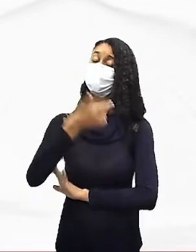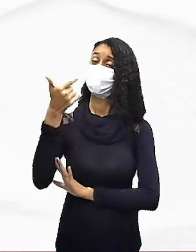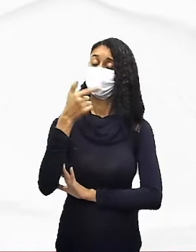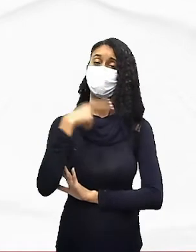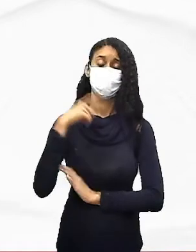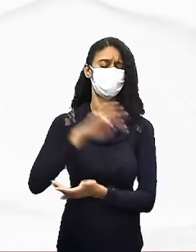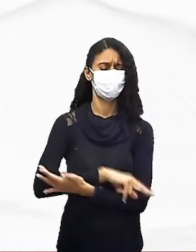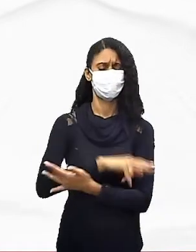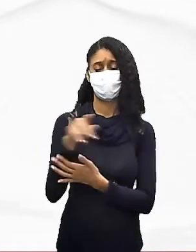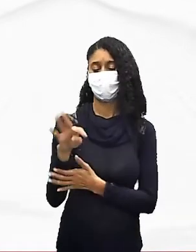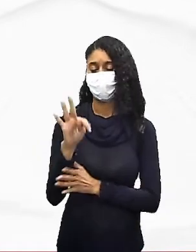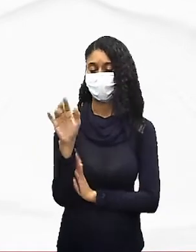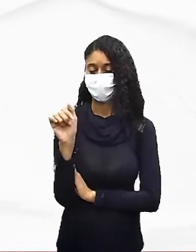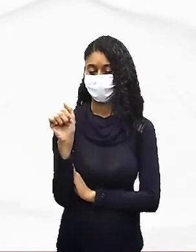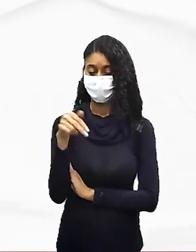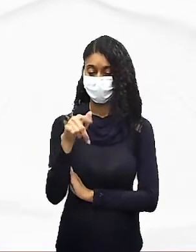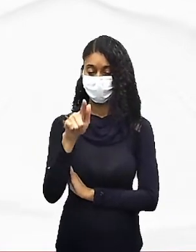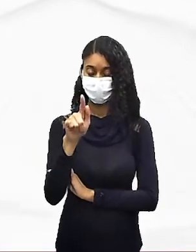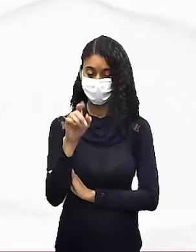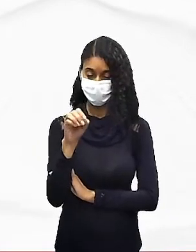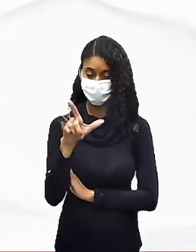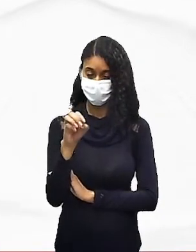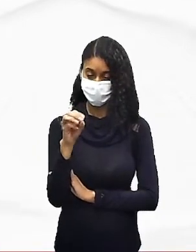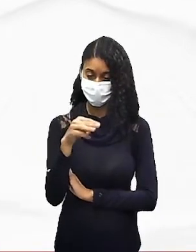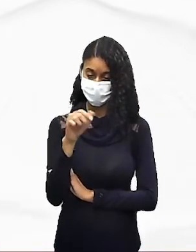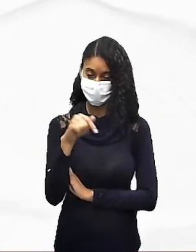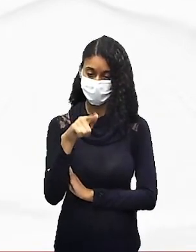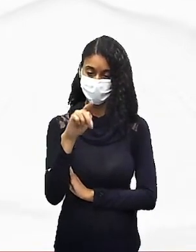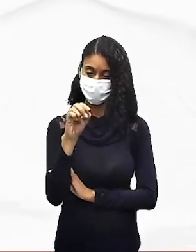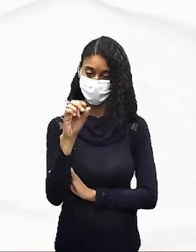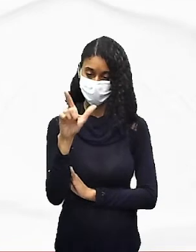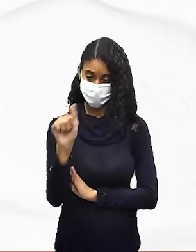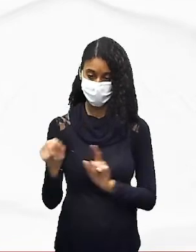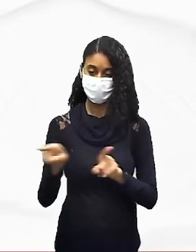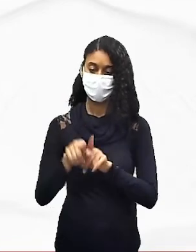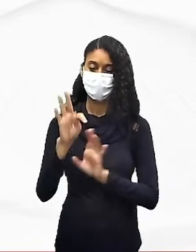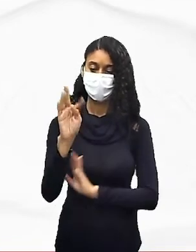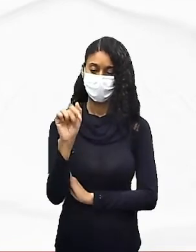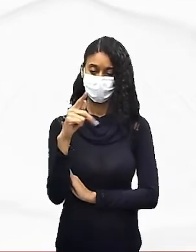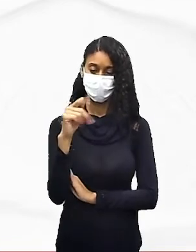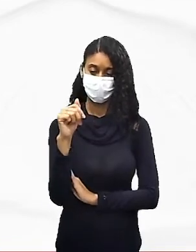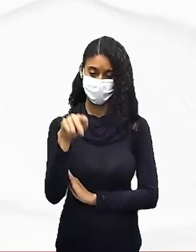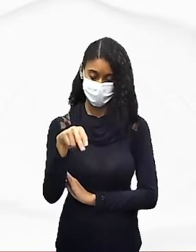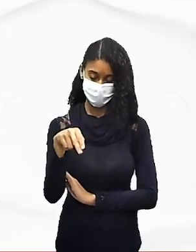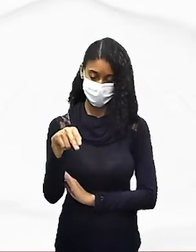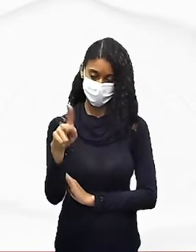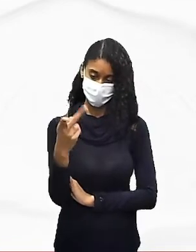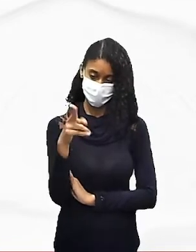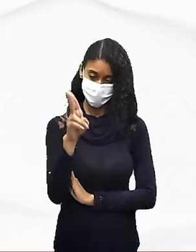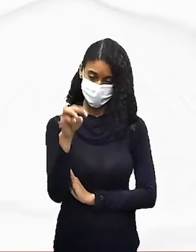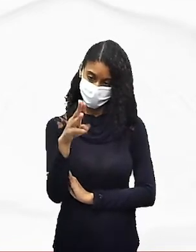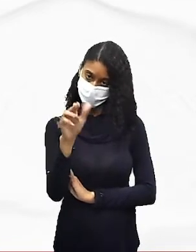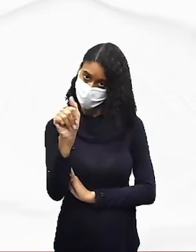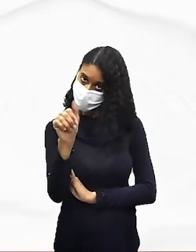o Tangalomangulo, né? Tapanhumas, e você tem aí